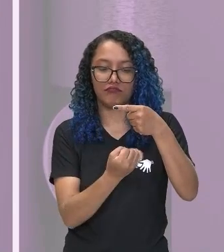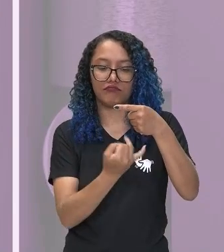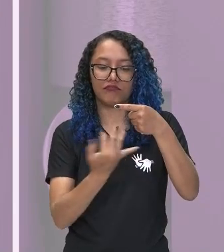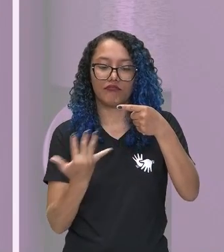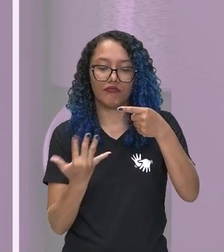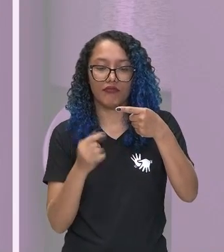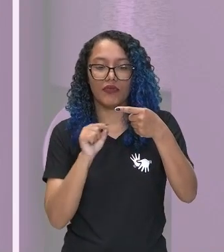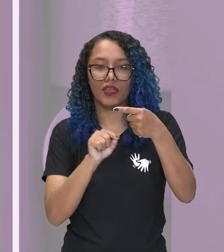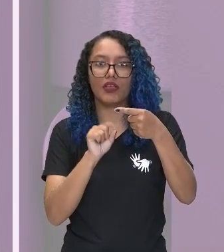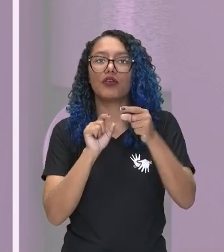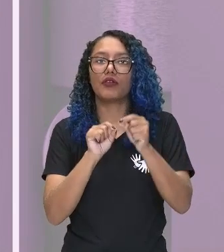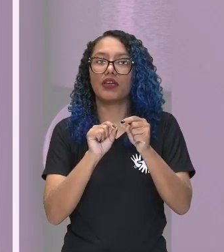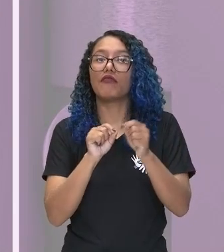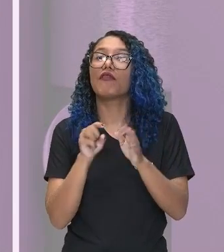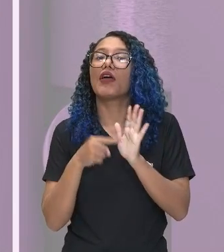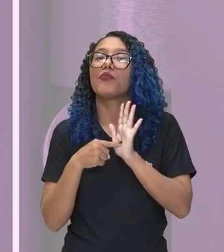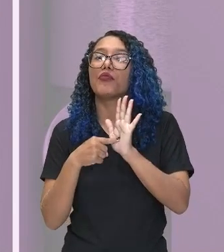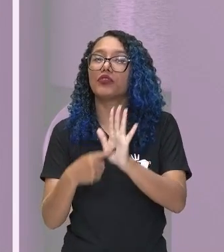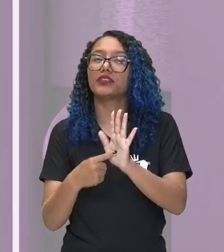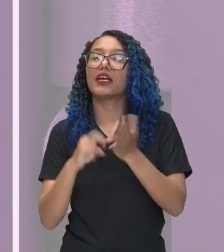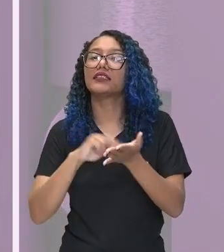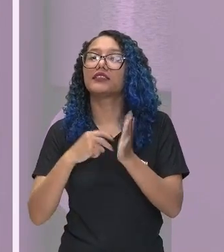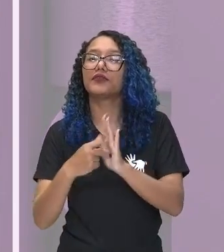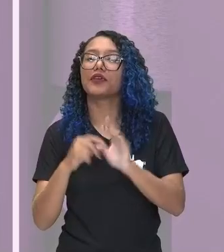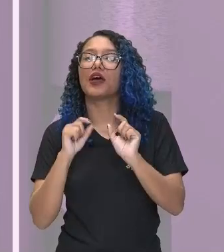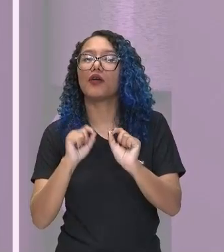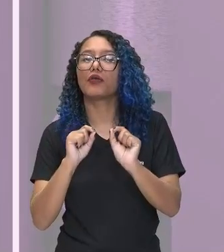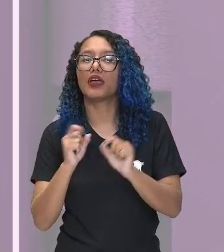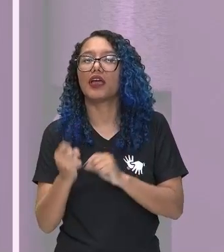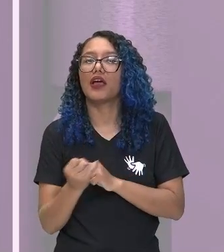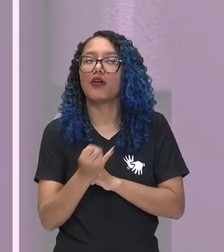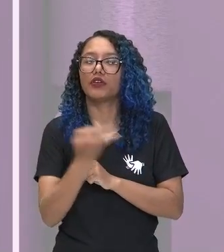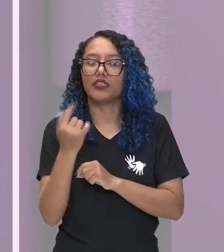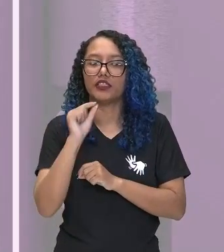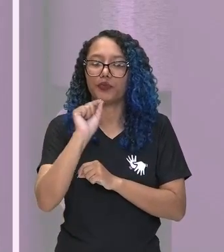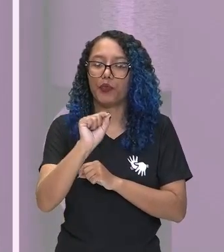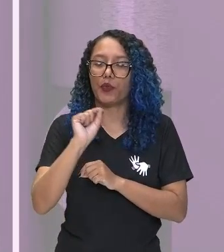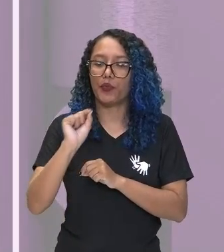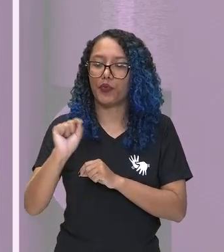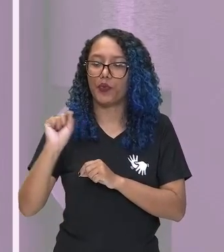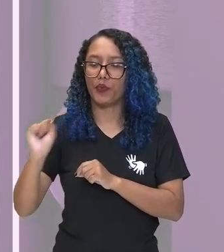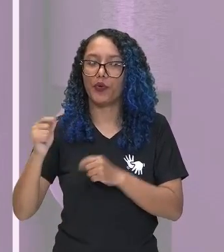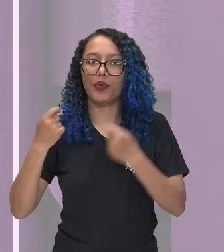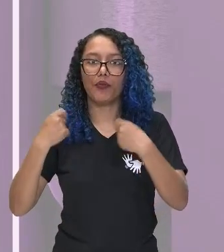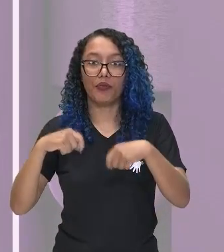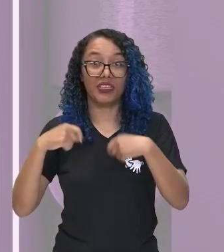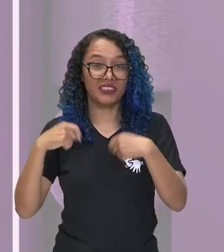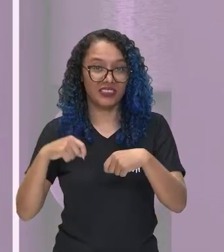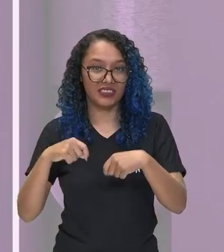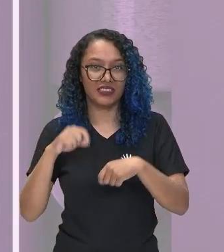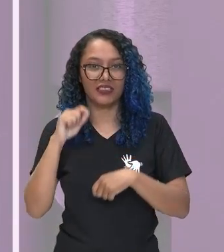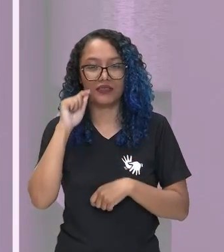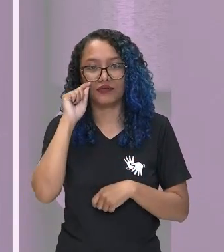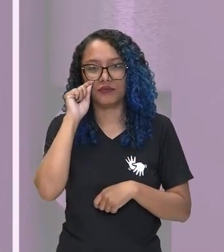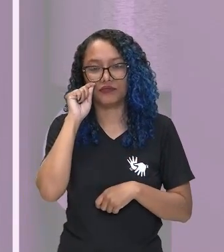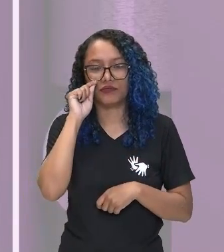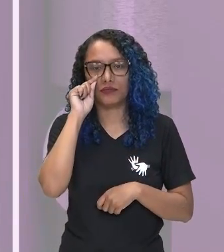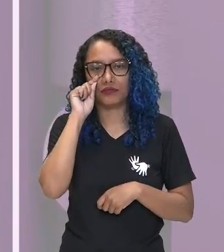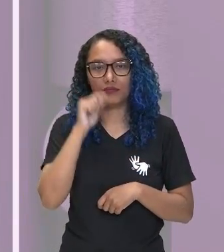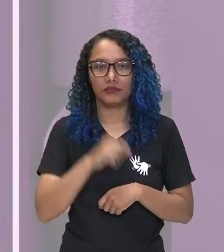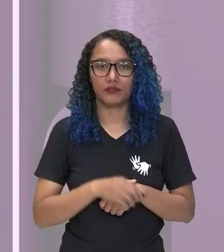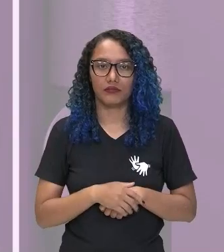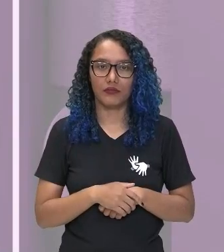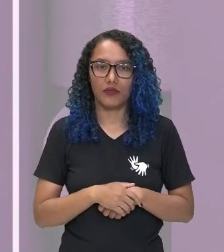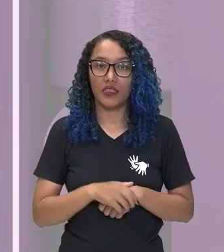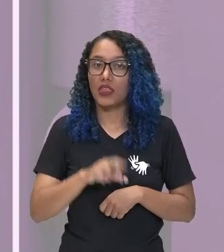casas decimais haverá naquele número? Não é quantos números existirão depois da vírgula. Mas o interessante é